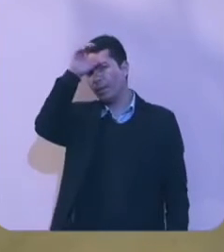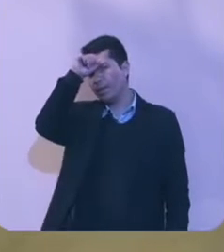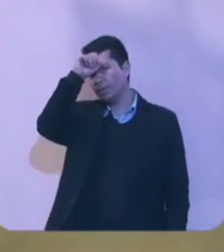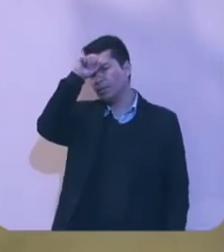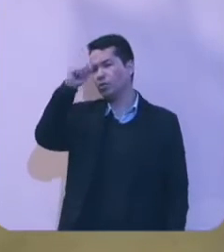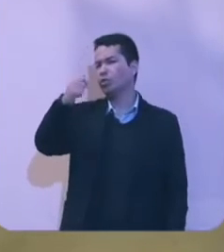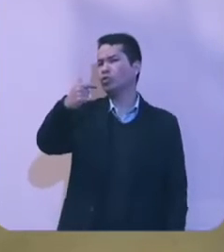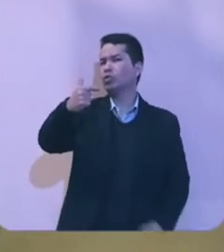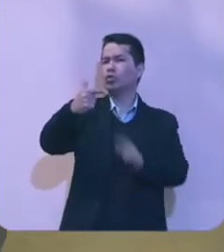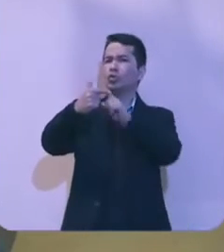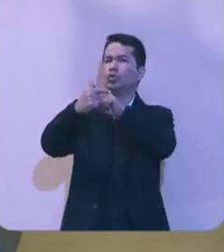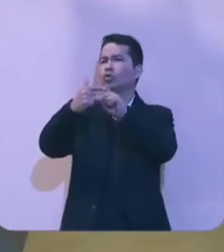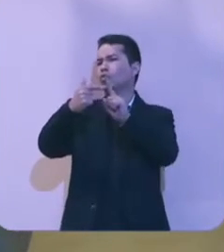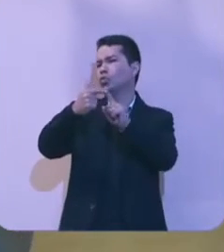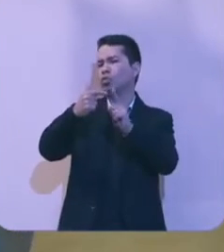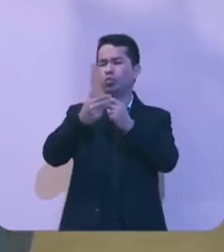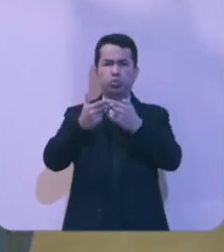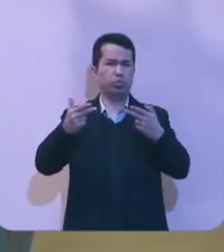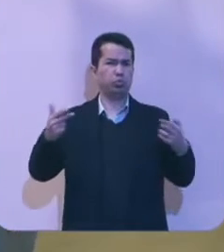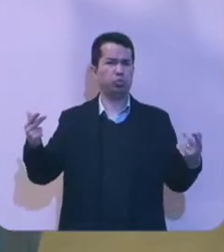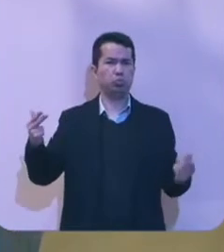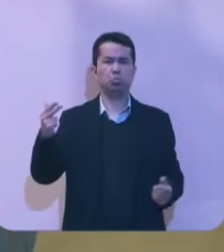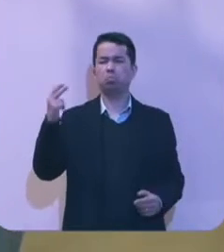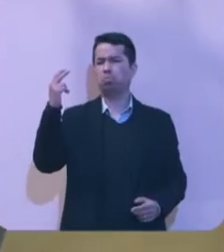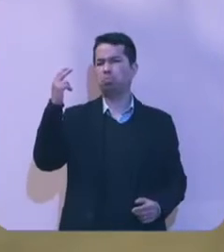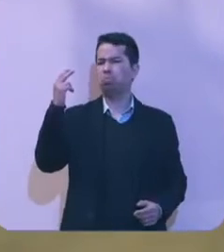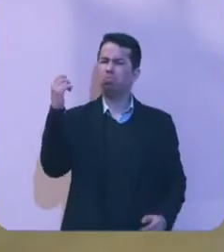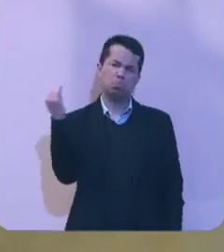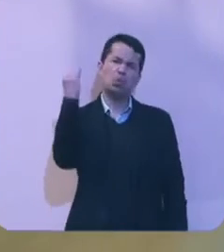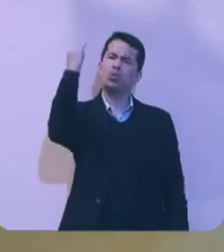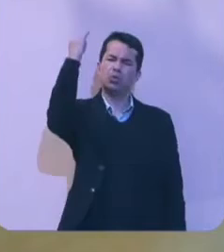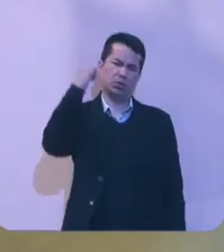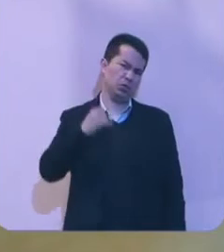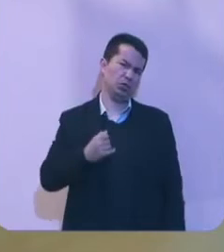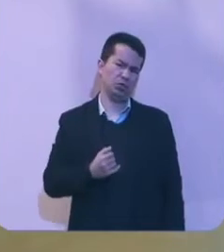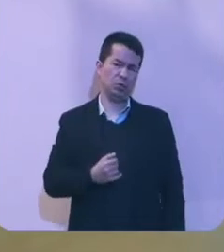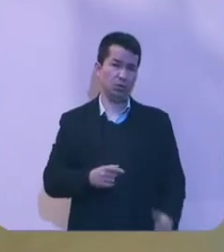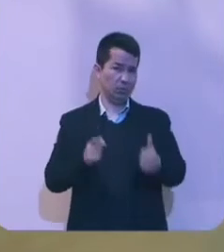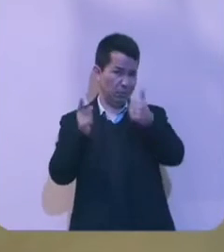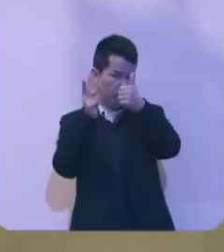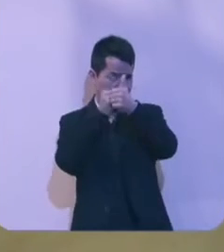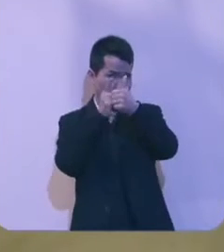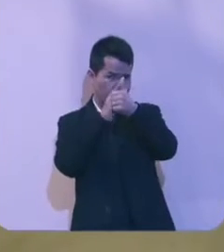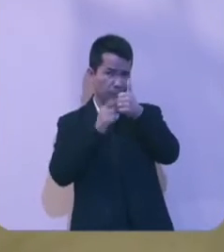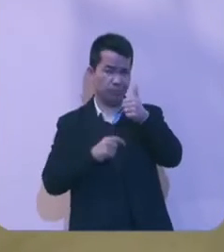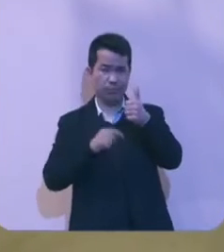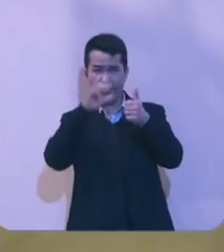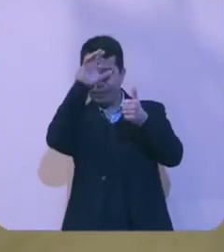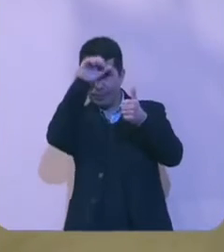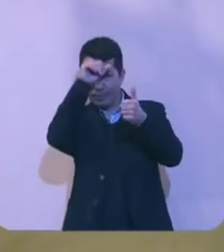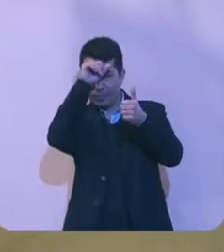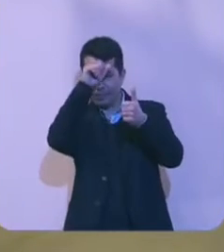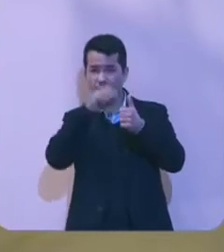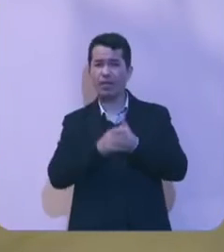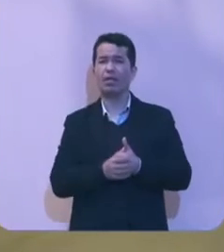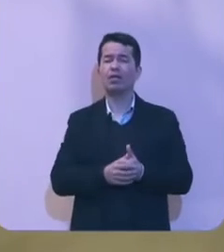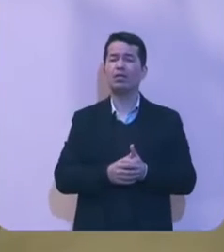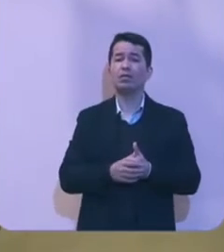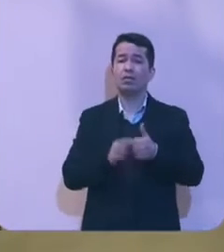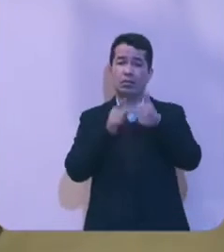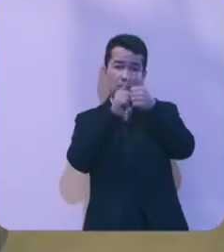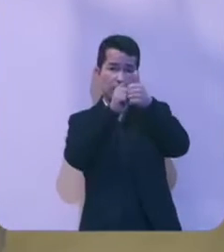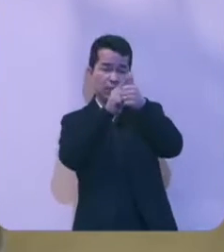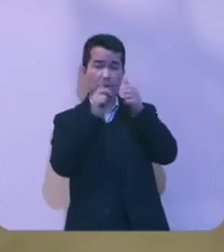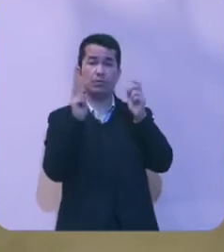podem fazer uma grande diferença na sua vida. A primeira é que a vitória, ela